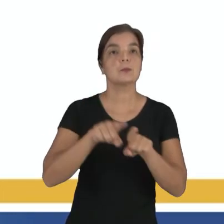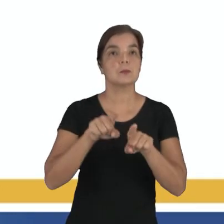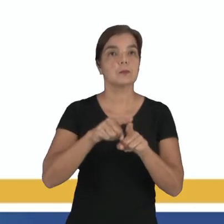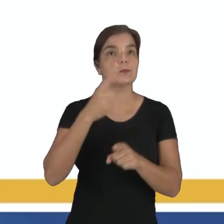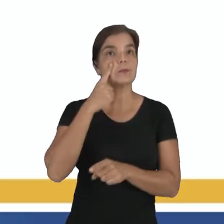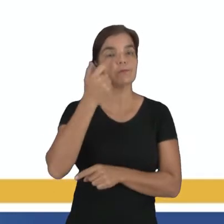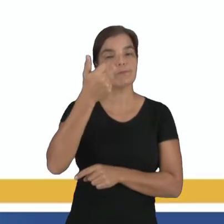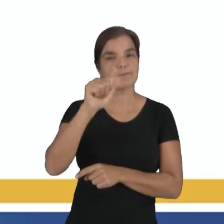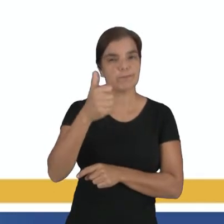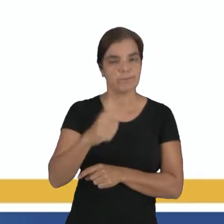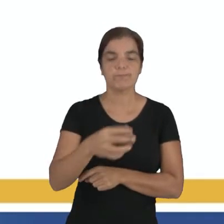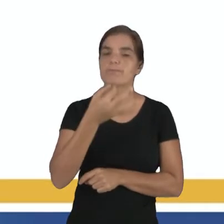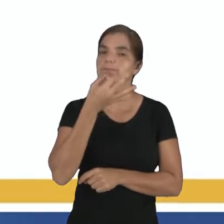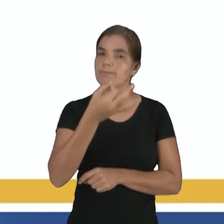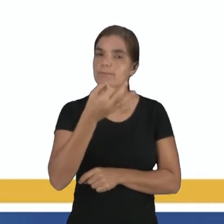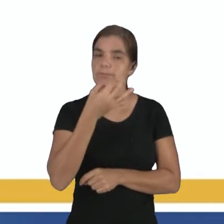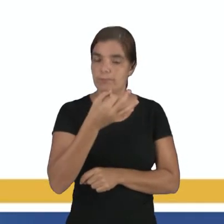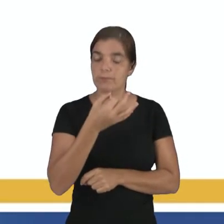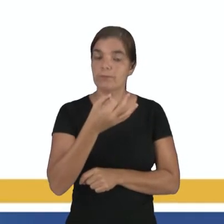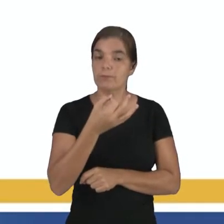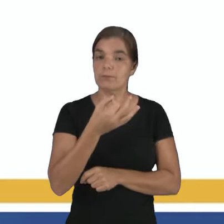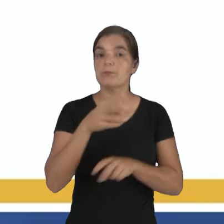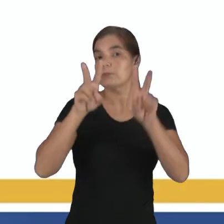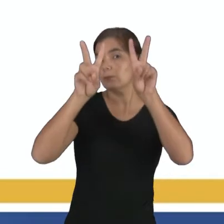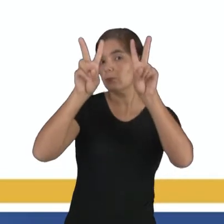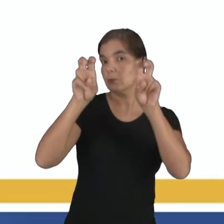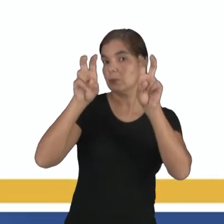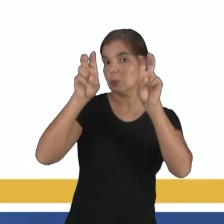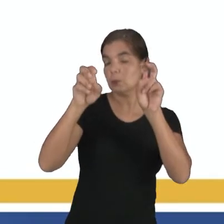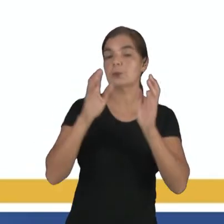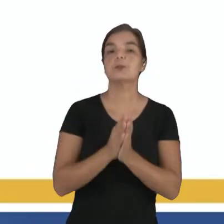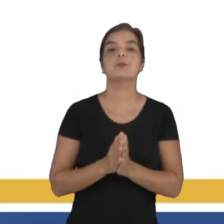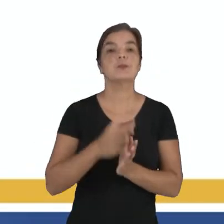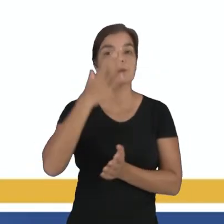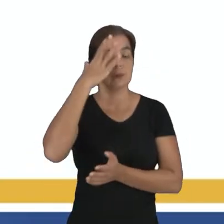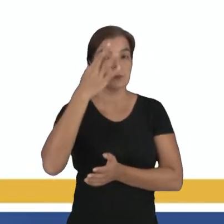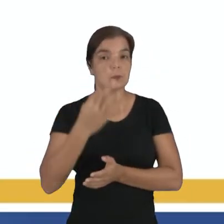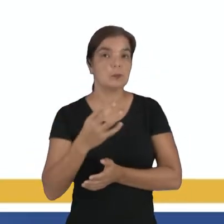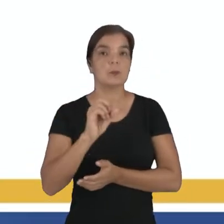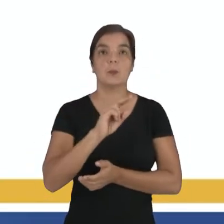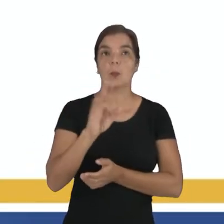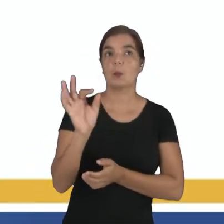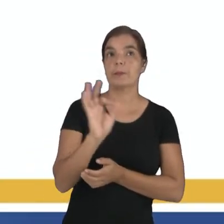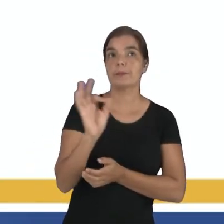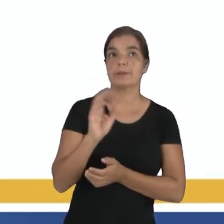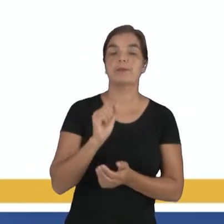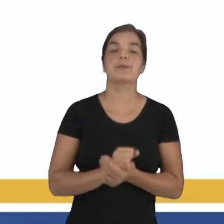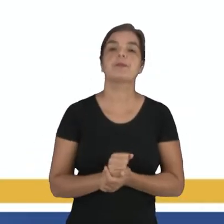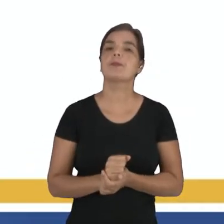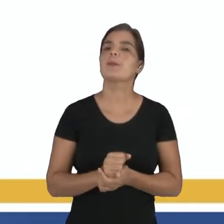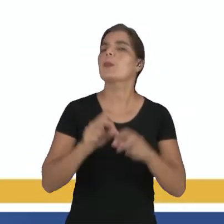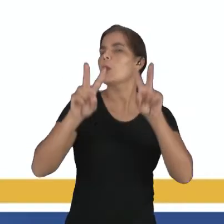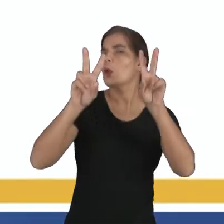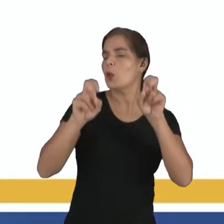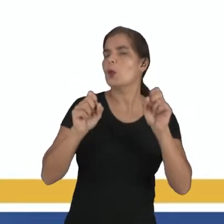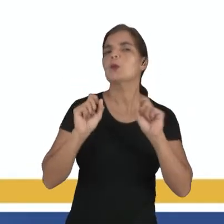verifique se as hipóteses que você fez com base no título do texto se confirmam ou não. O